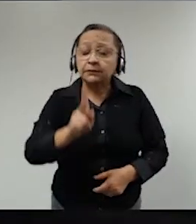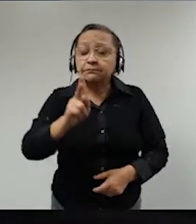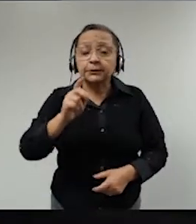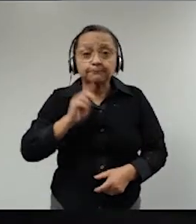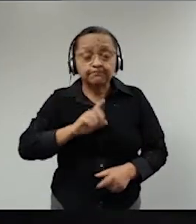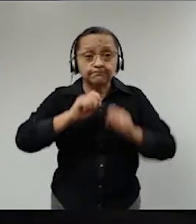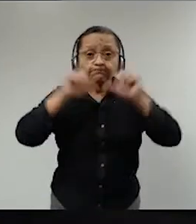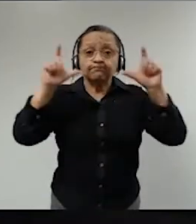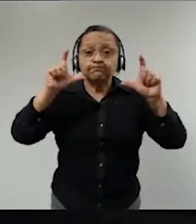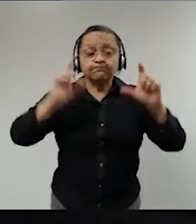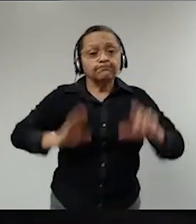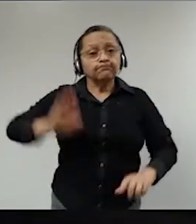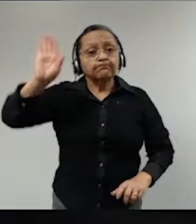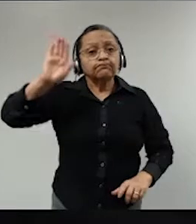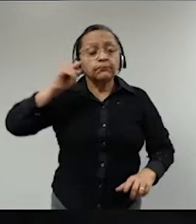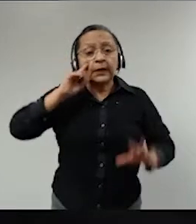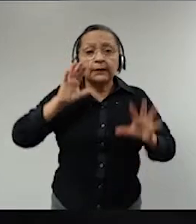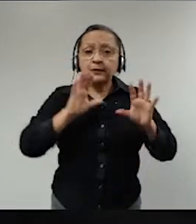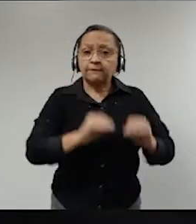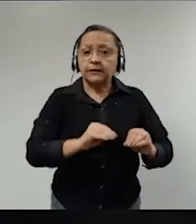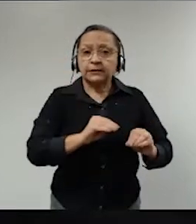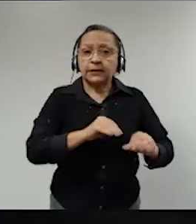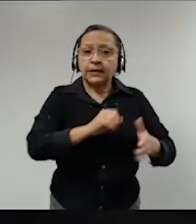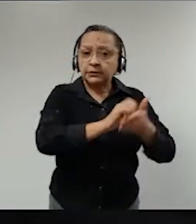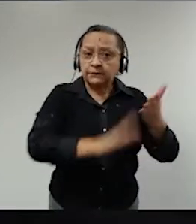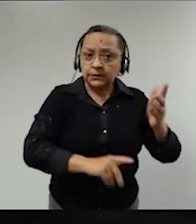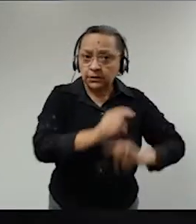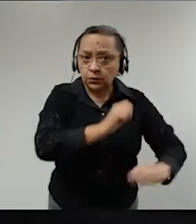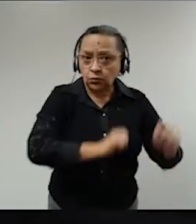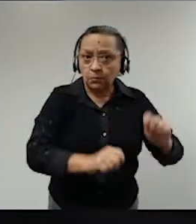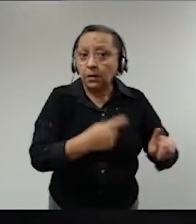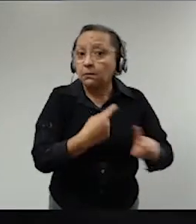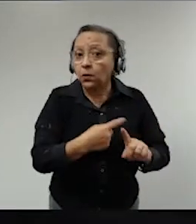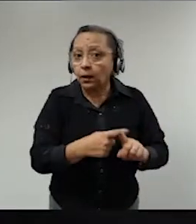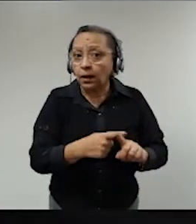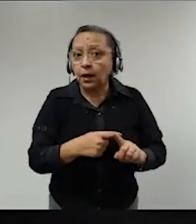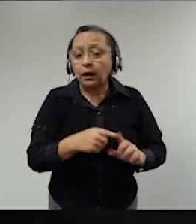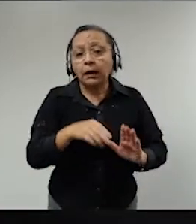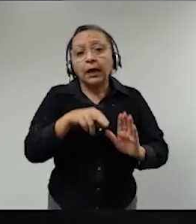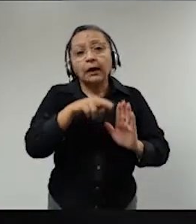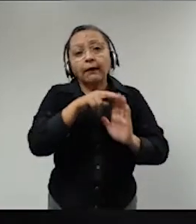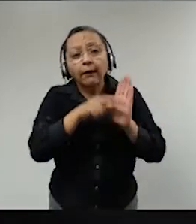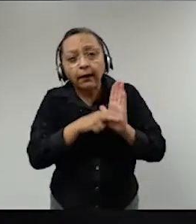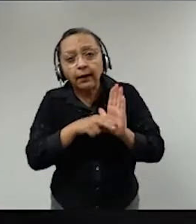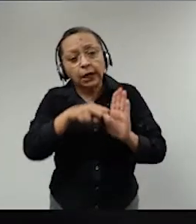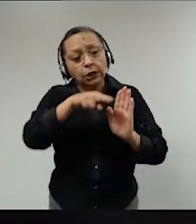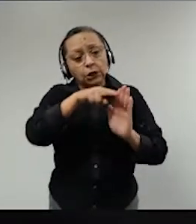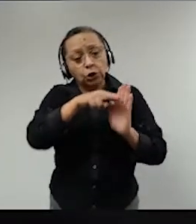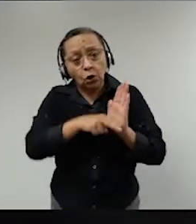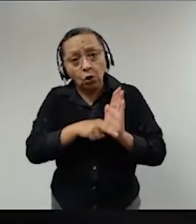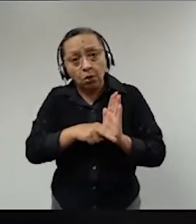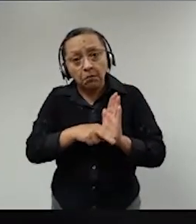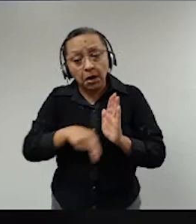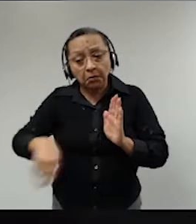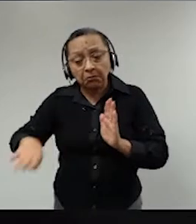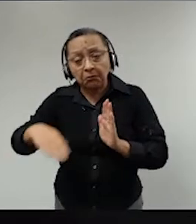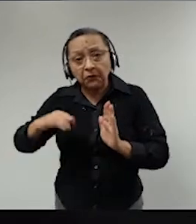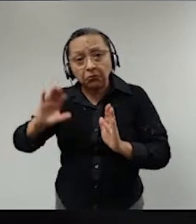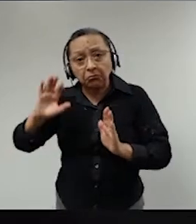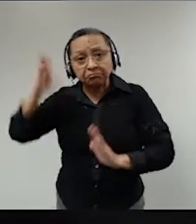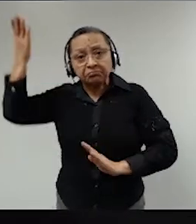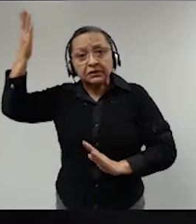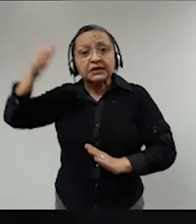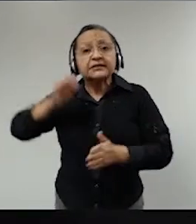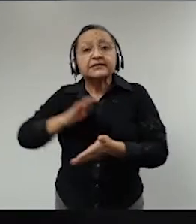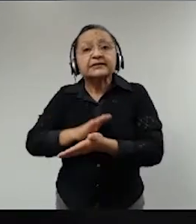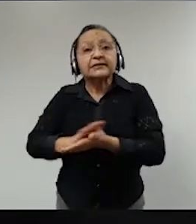esfera econômica, dado que medidas que sejam tomadas sem a devida análise, sem